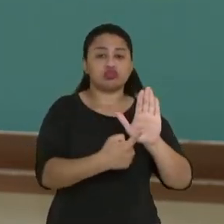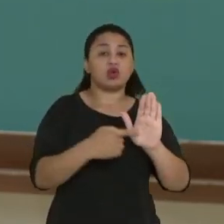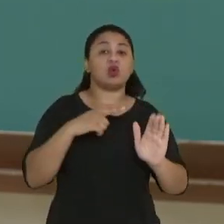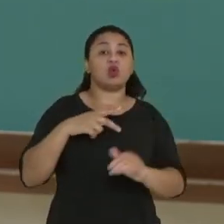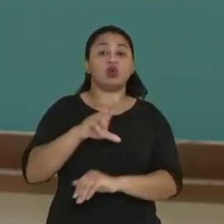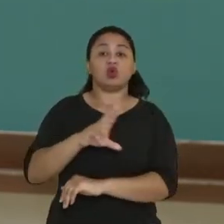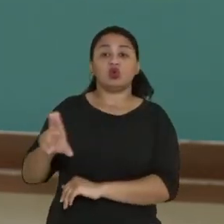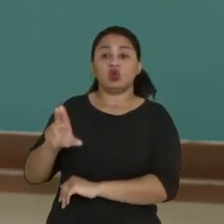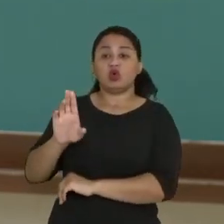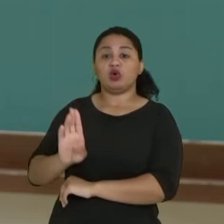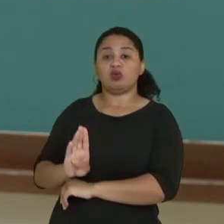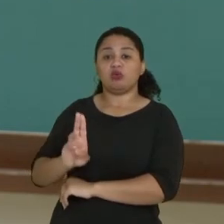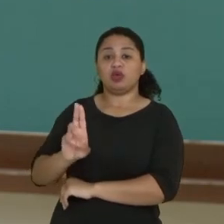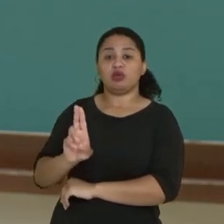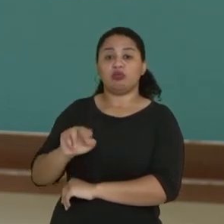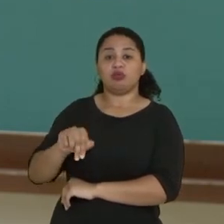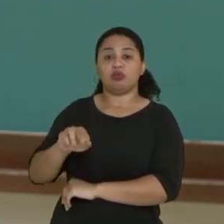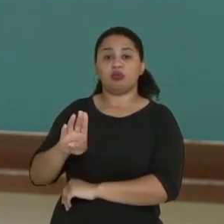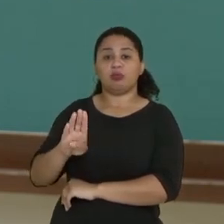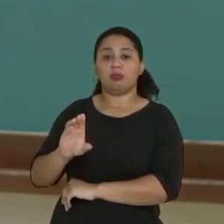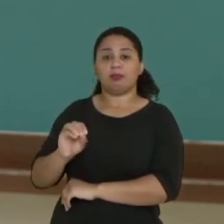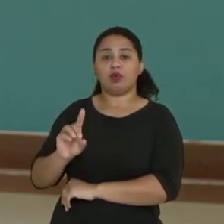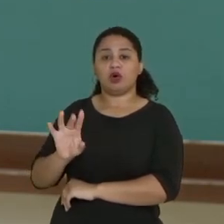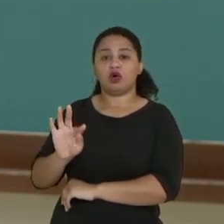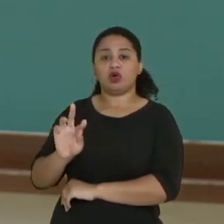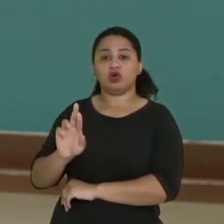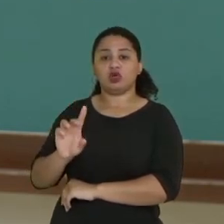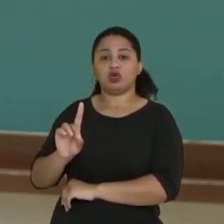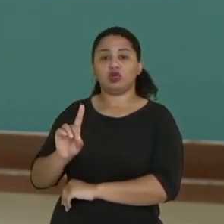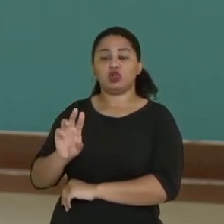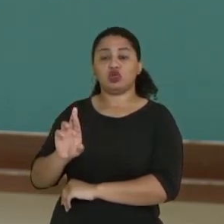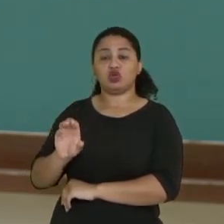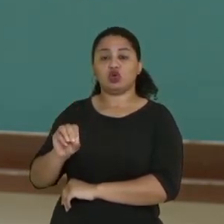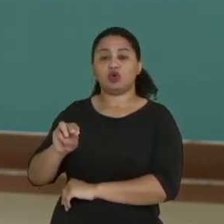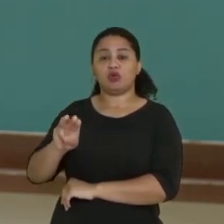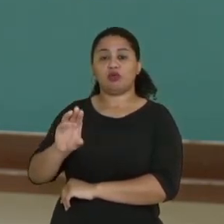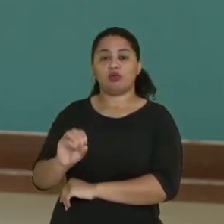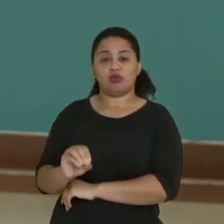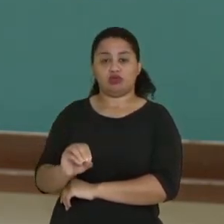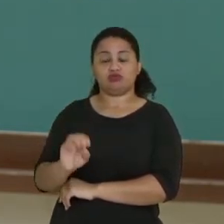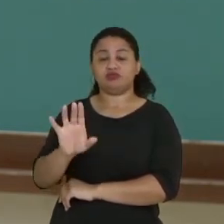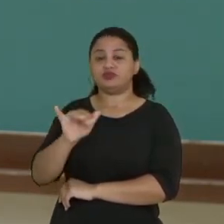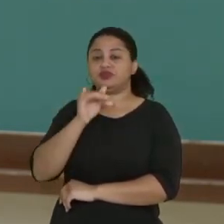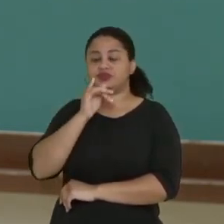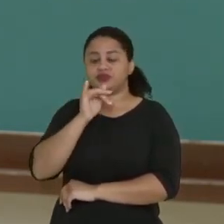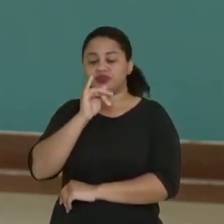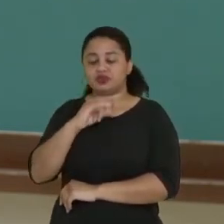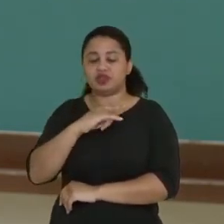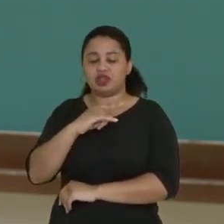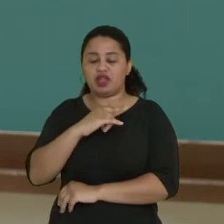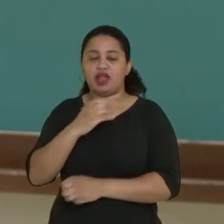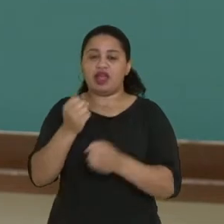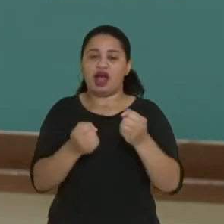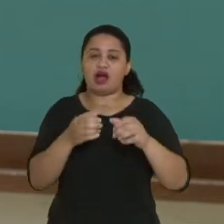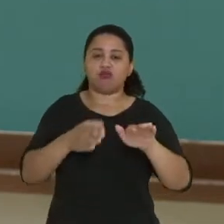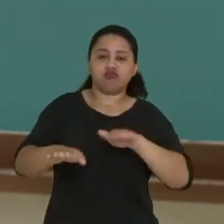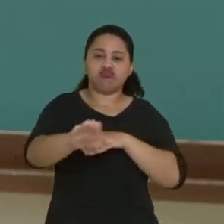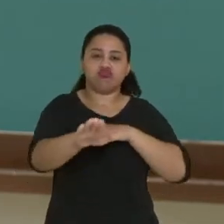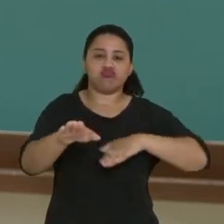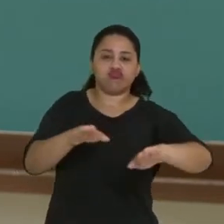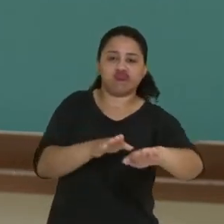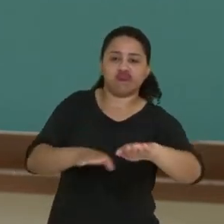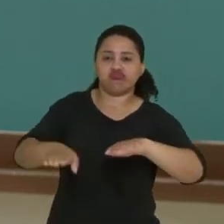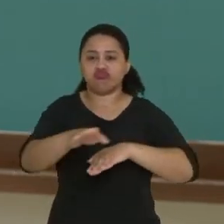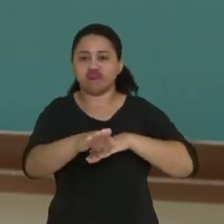de bumbódromo, né? Então, tem lá, por exemplo, lá onde os carros correm, velódromo, né?